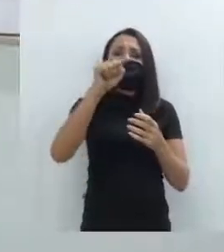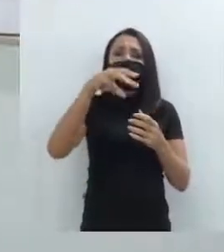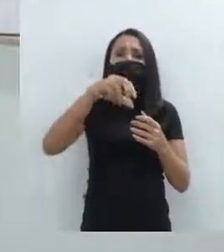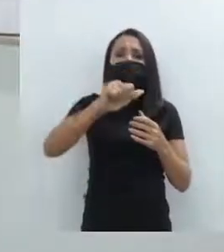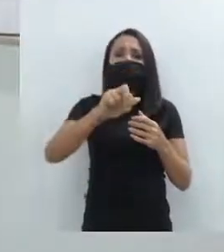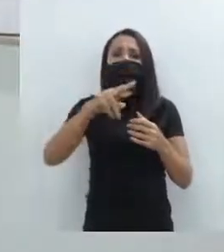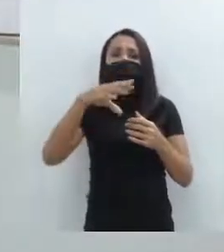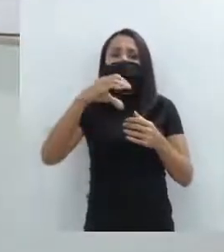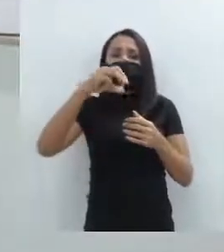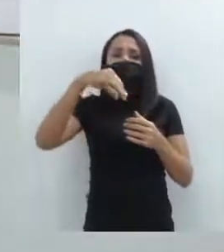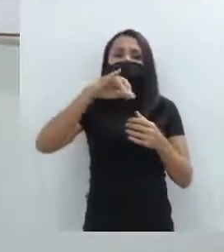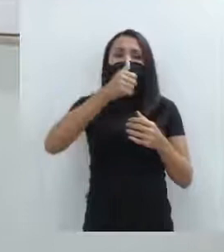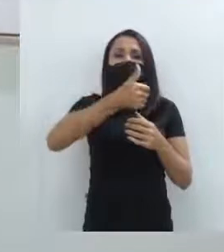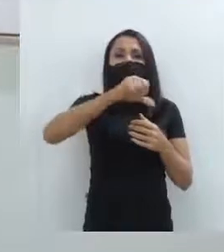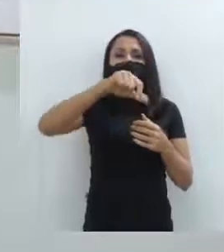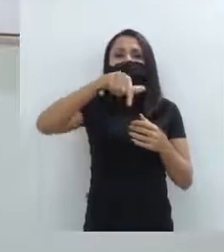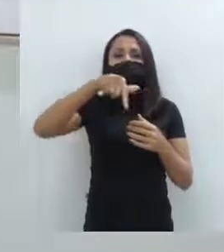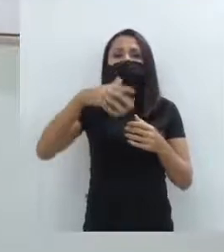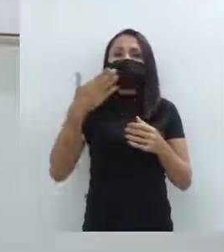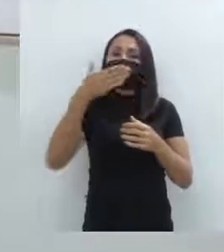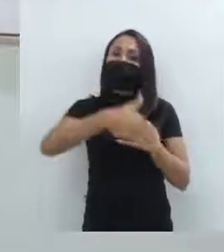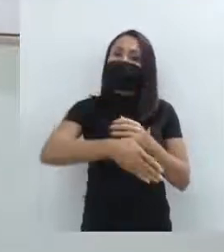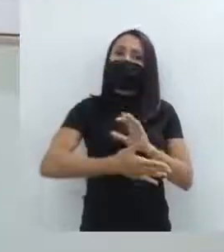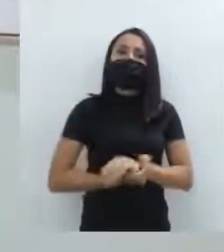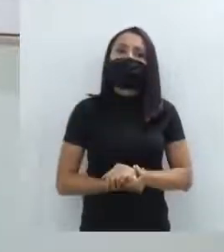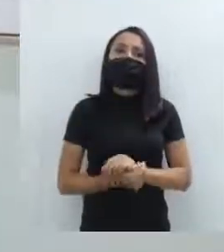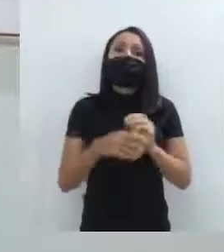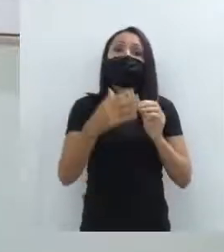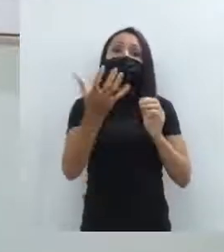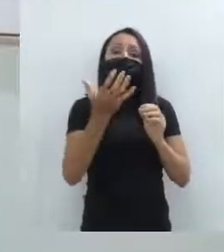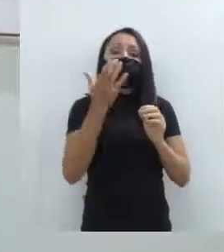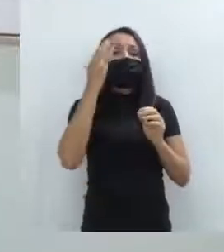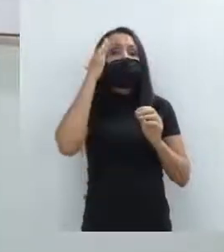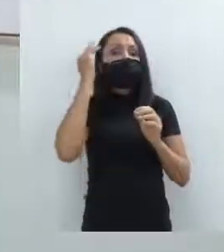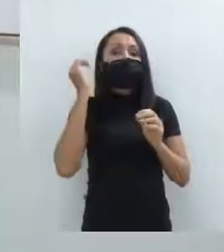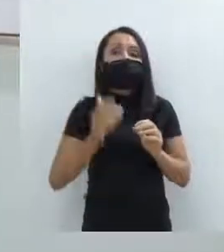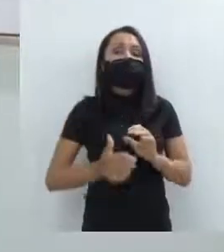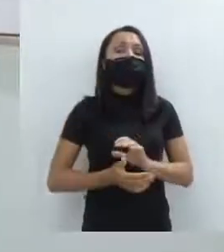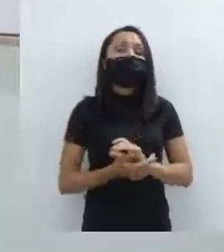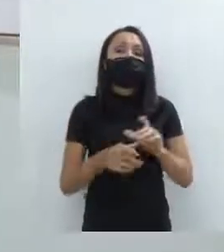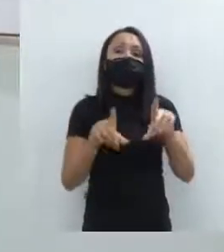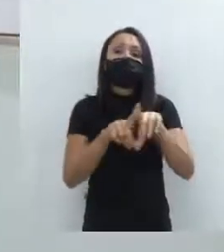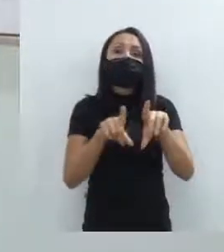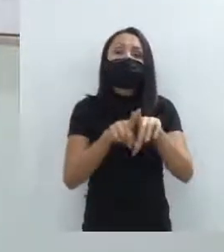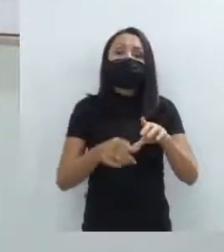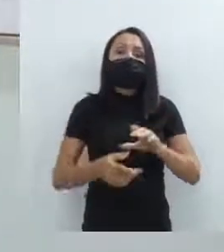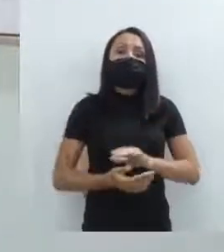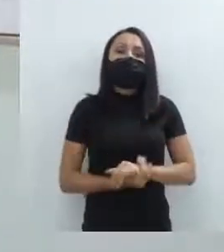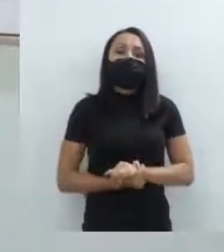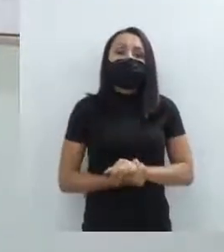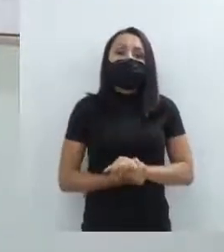@Marconi1977 e participa. Você também quer saber algo a respeito do